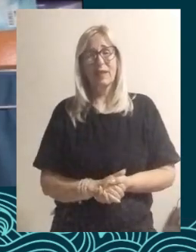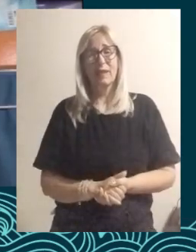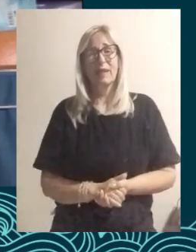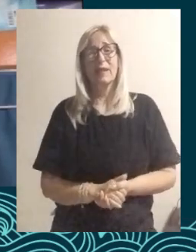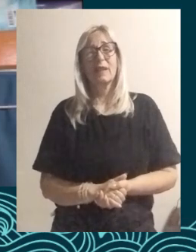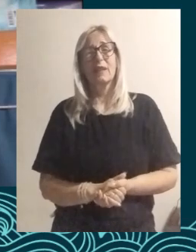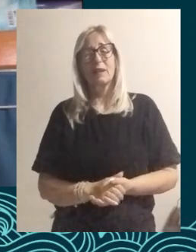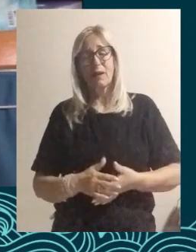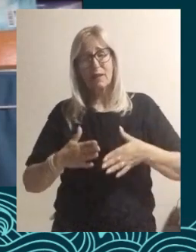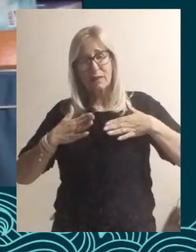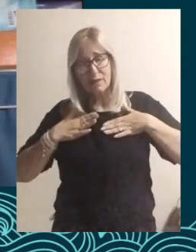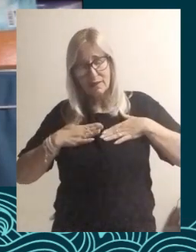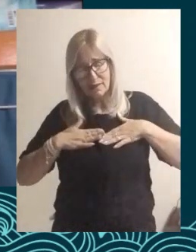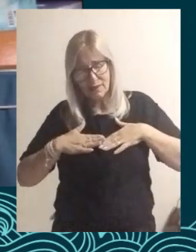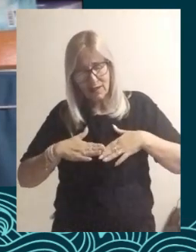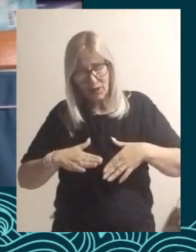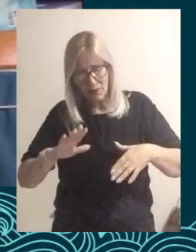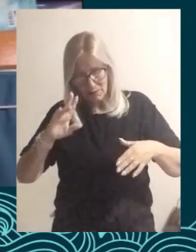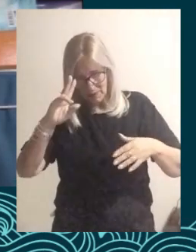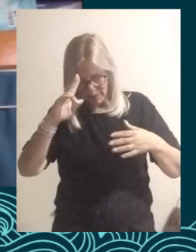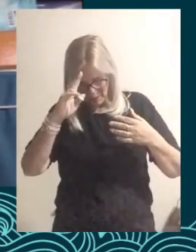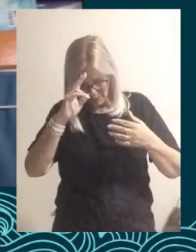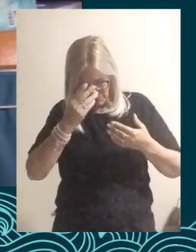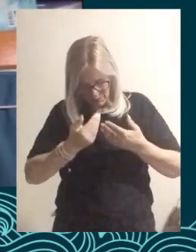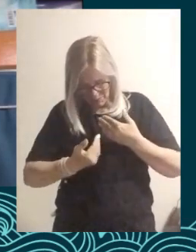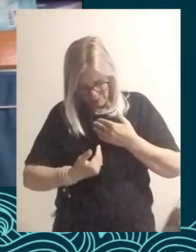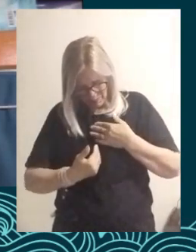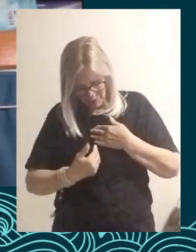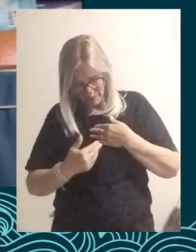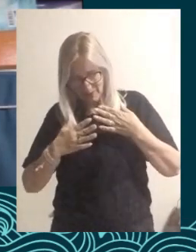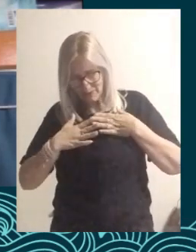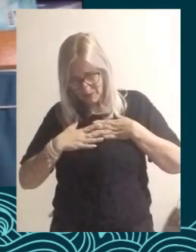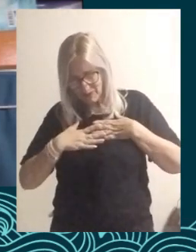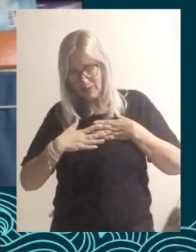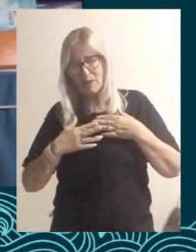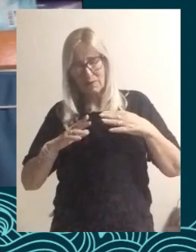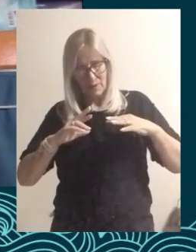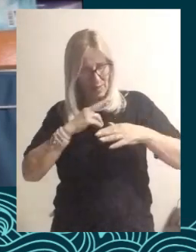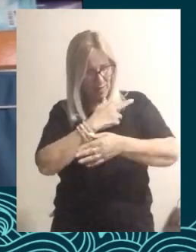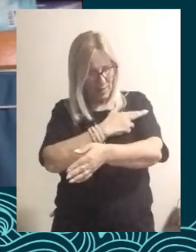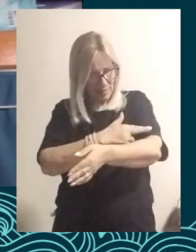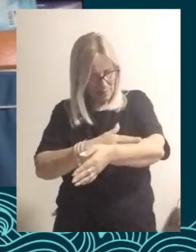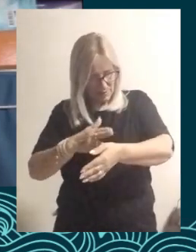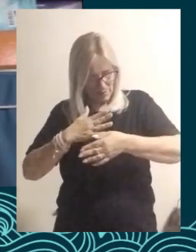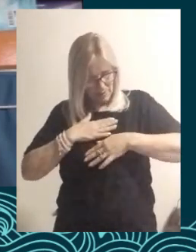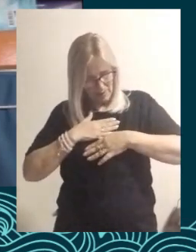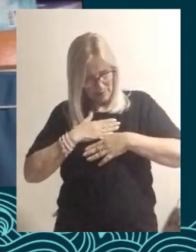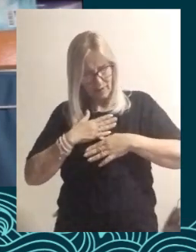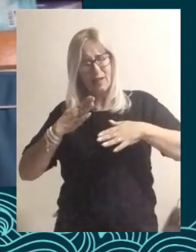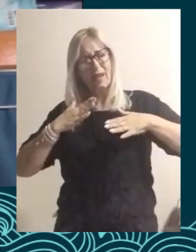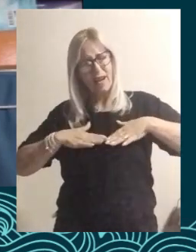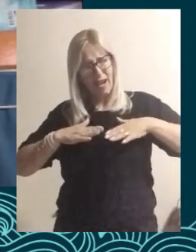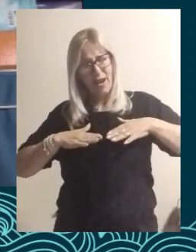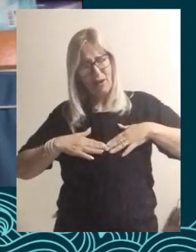em que eu preciso ser mais tolerante comigo. Eu preciso tomar mais cuidado, eu preciso me respeitar